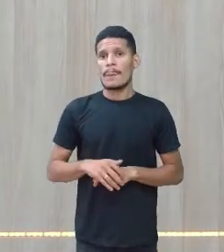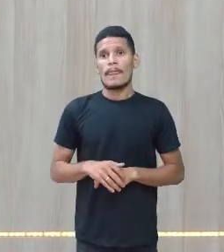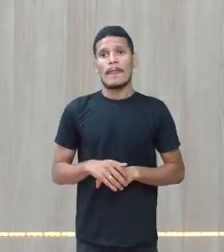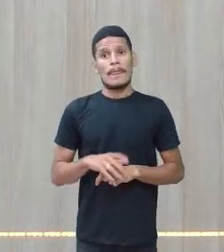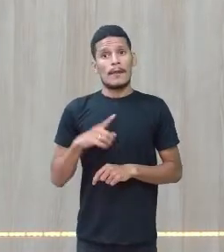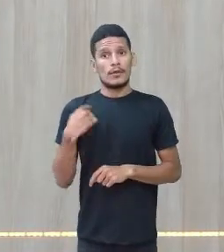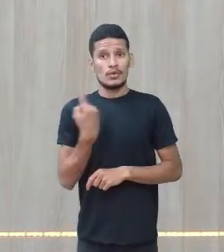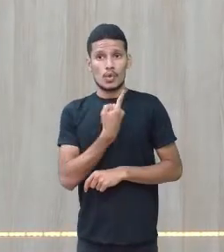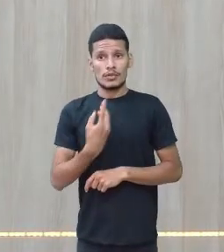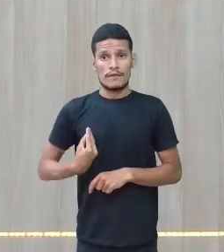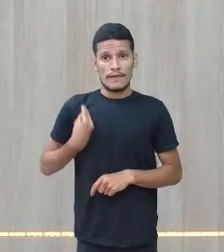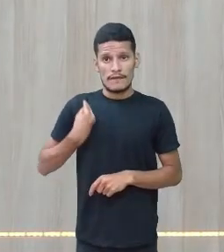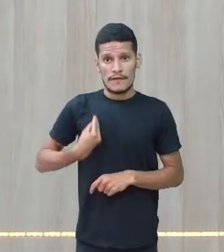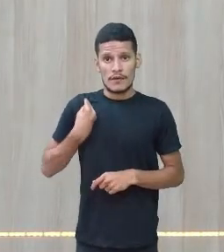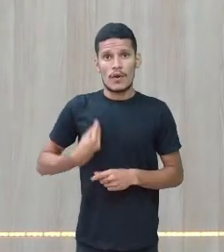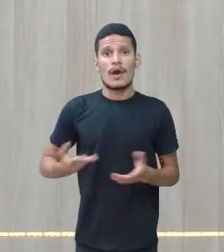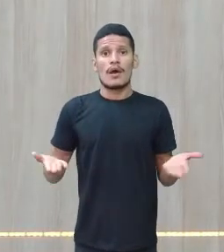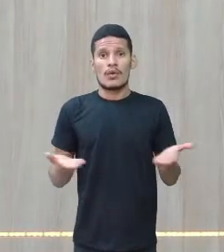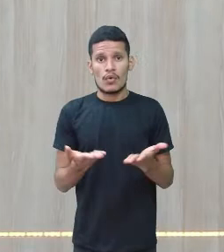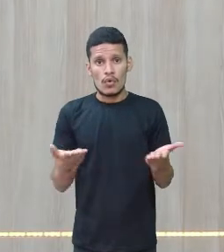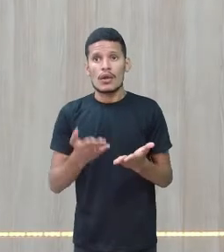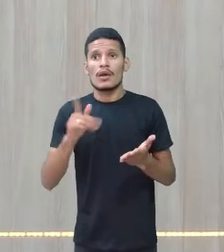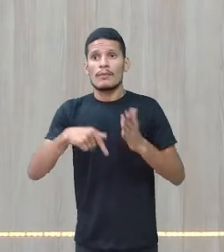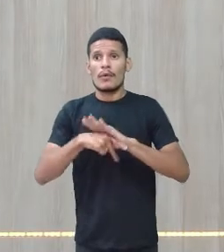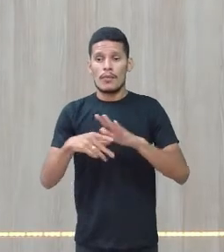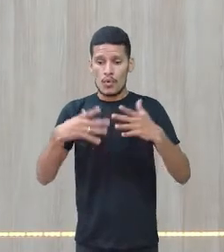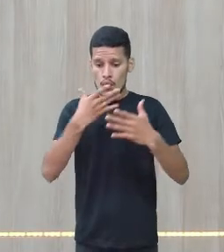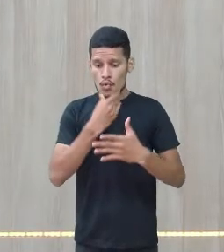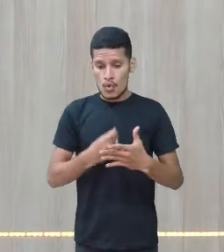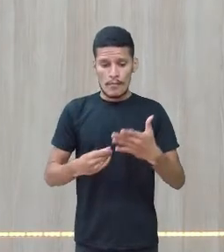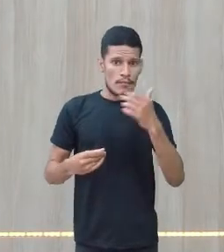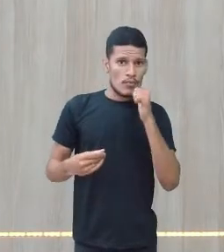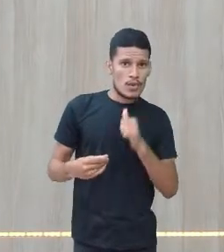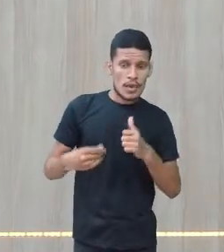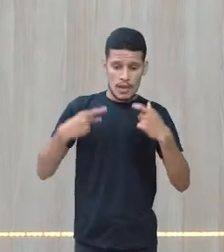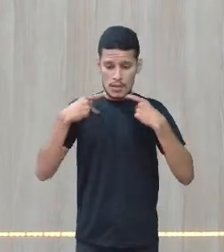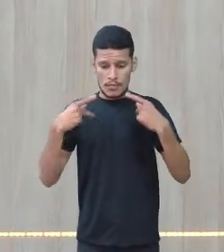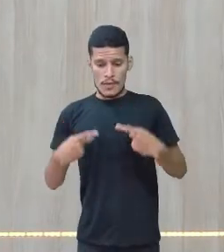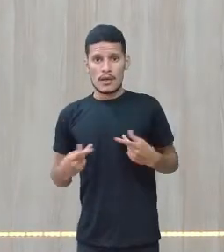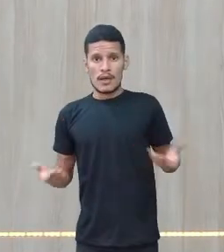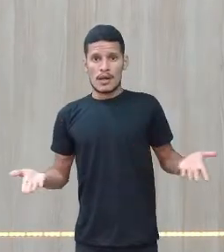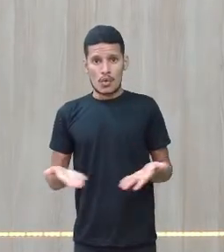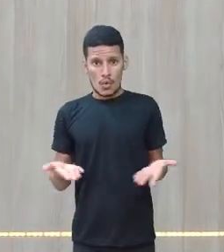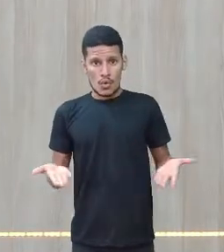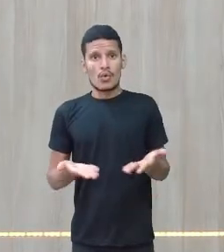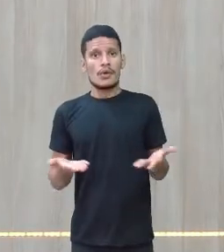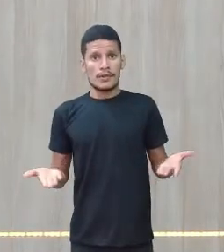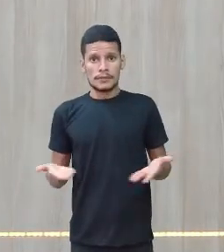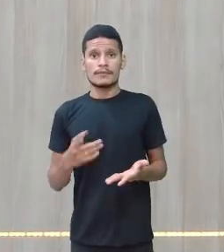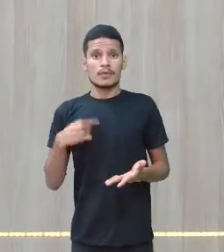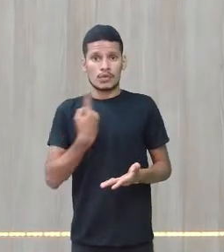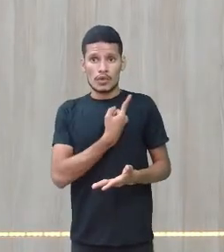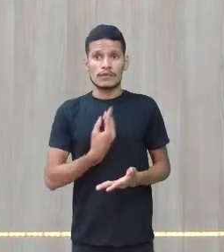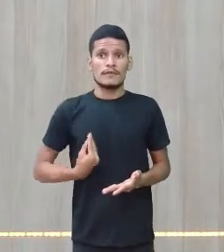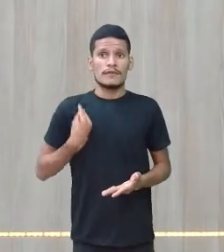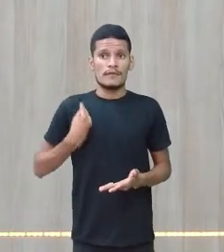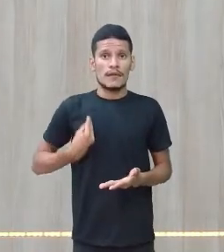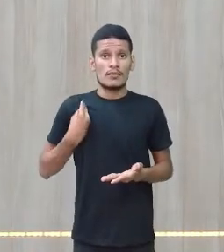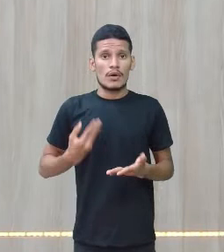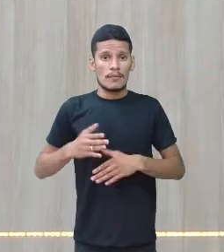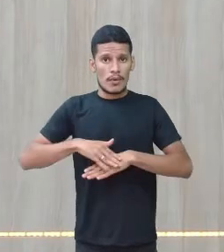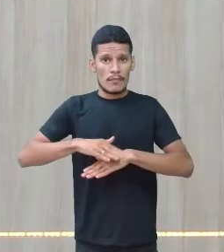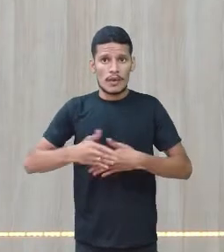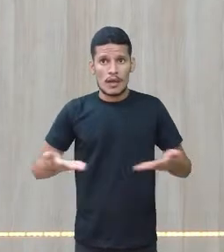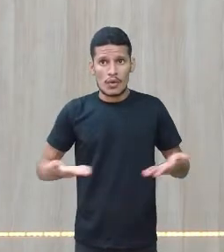que nós estamos vivendo, né? O homem contemporâneo, a mulher contemporânea, o estudante contemporâneo, nós que estamos vivendo o